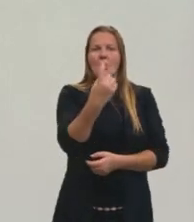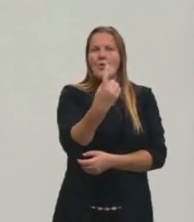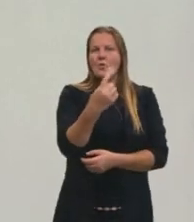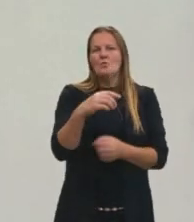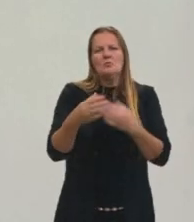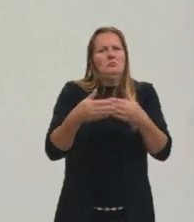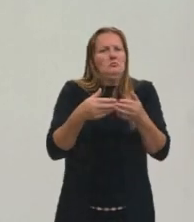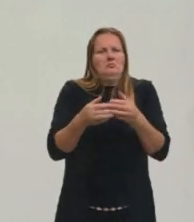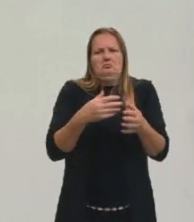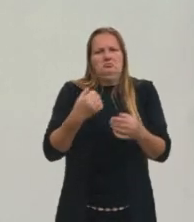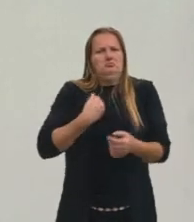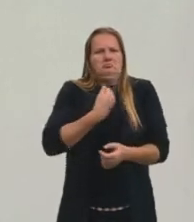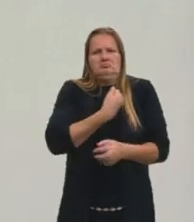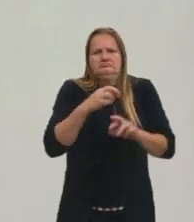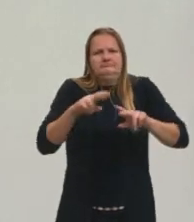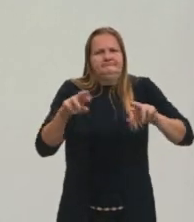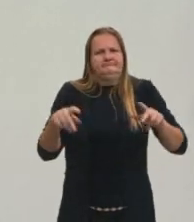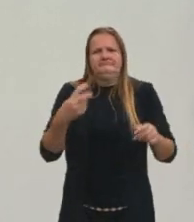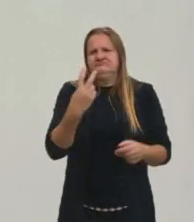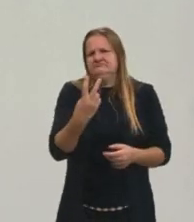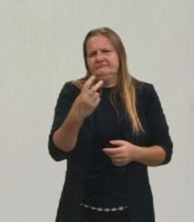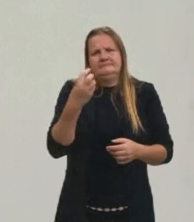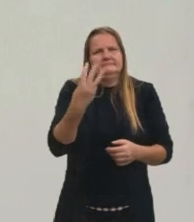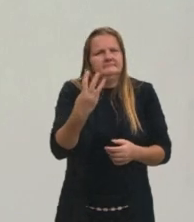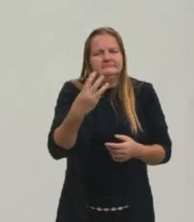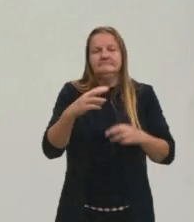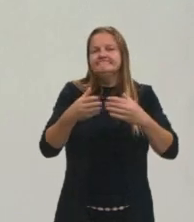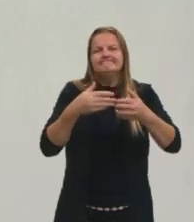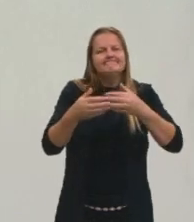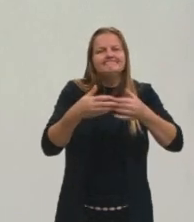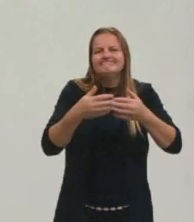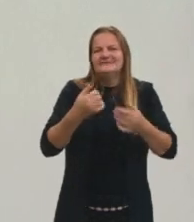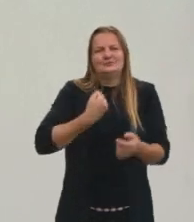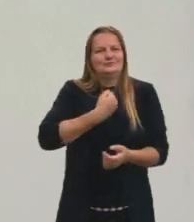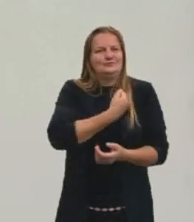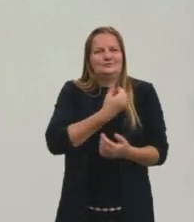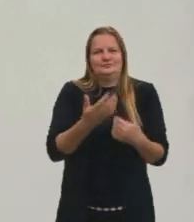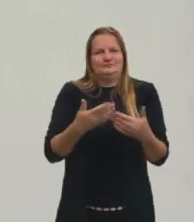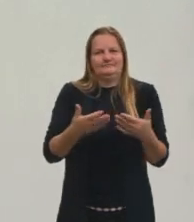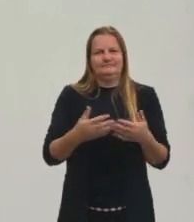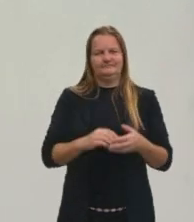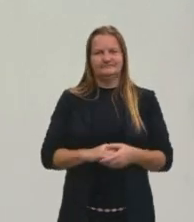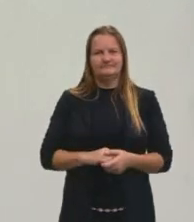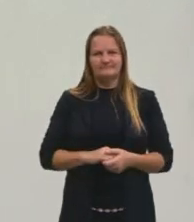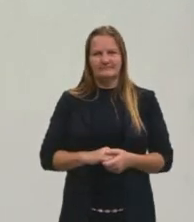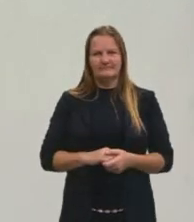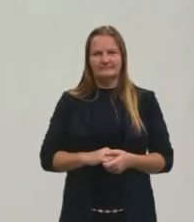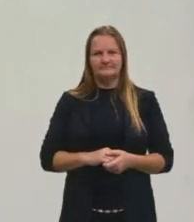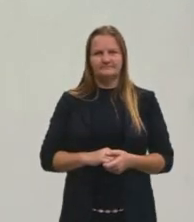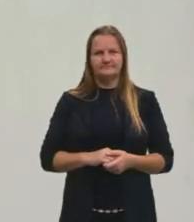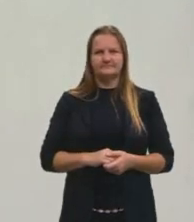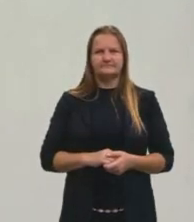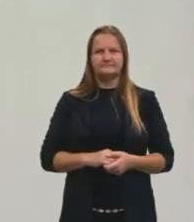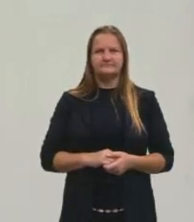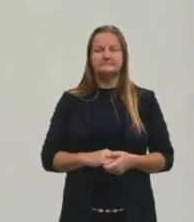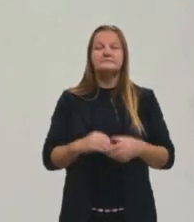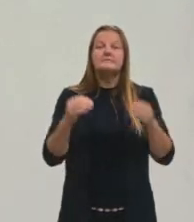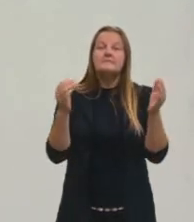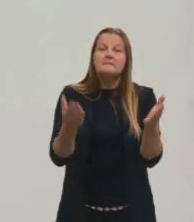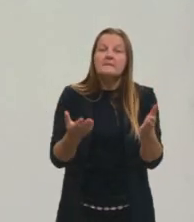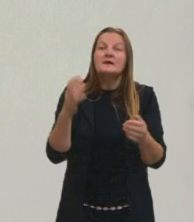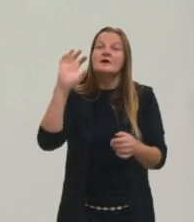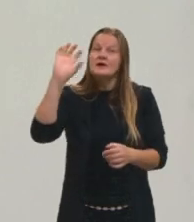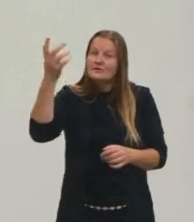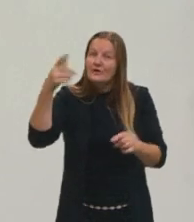tá pode ser um valor diferente de um pode ser dois três enfim qualquer valor tá por isso que eu coloquei um e a gente